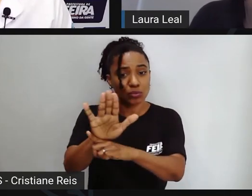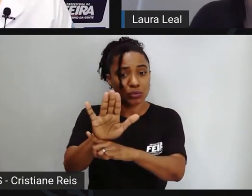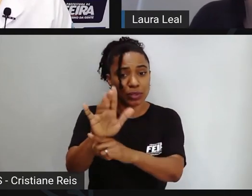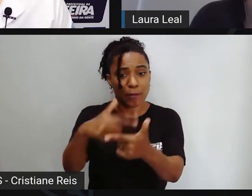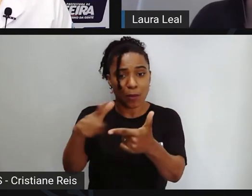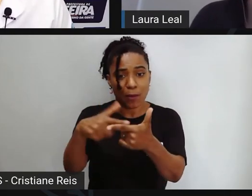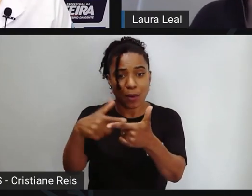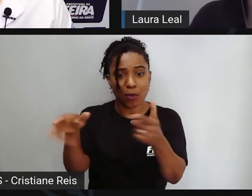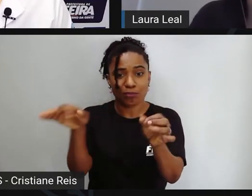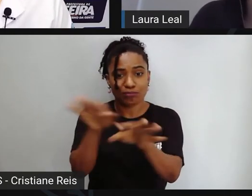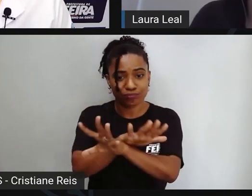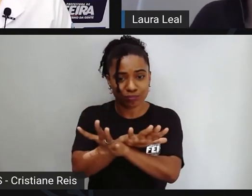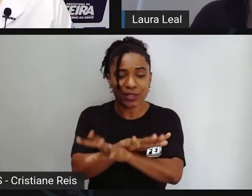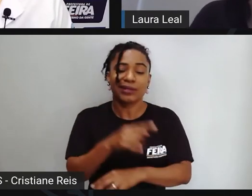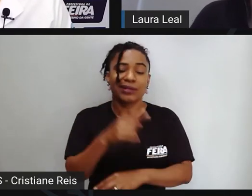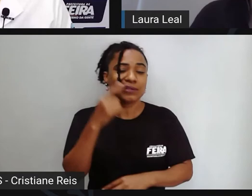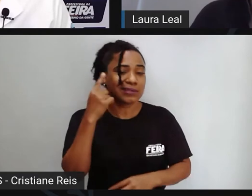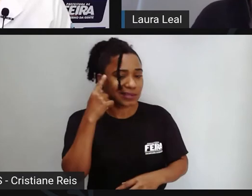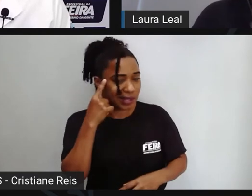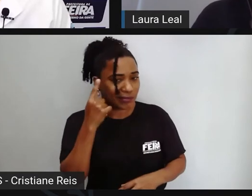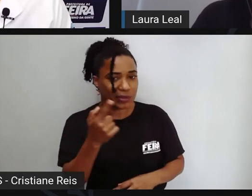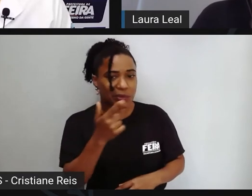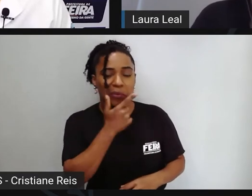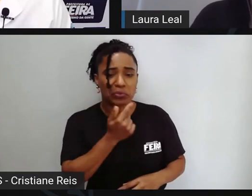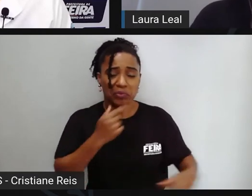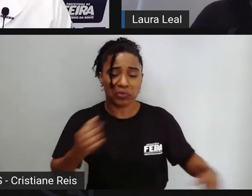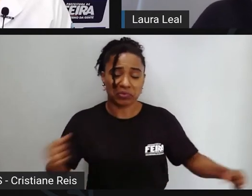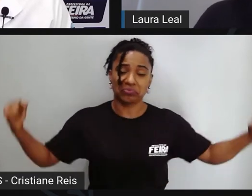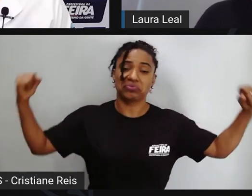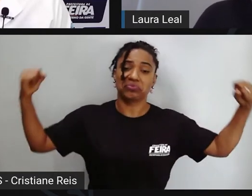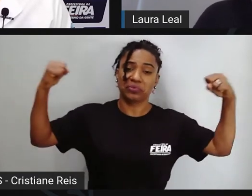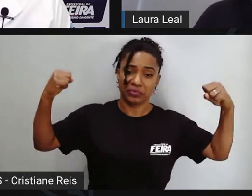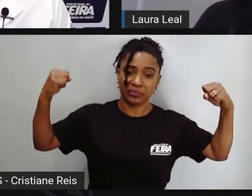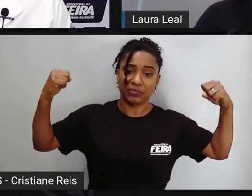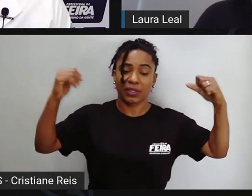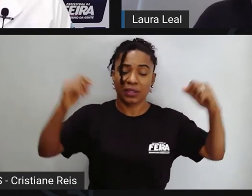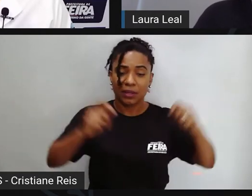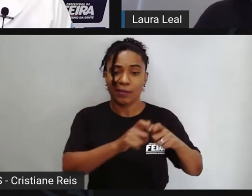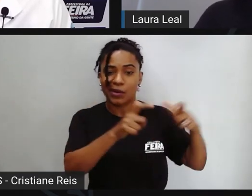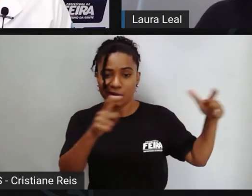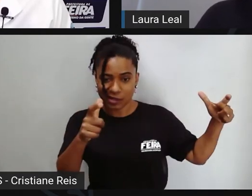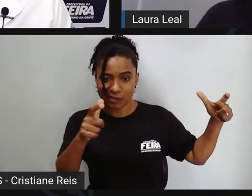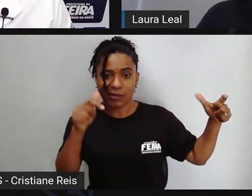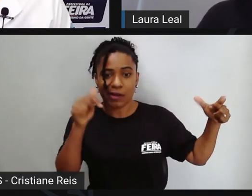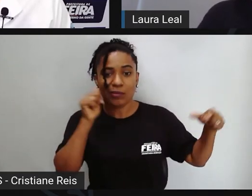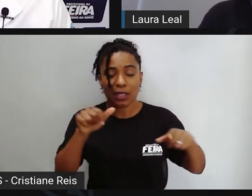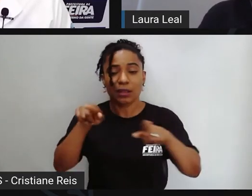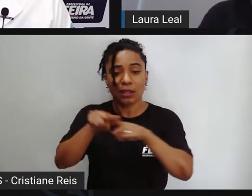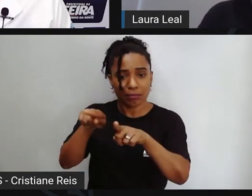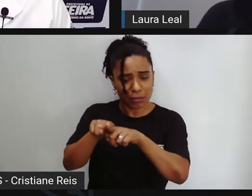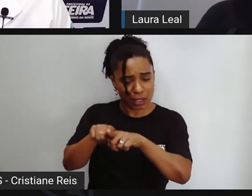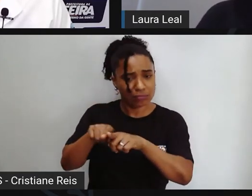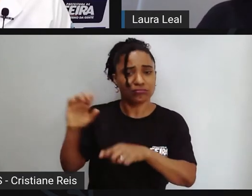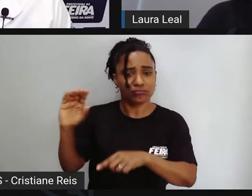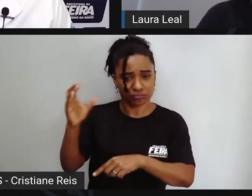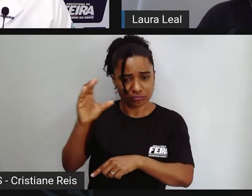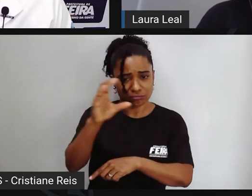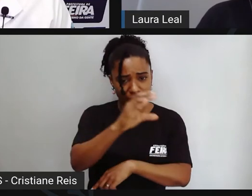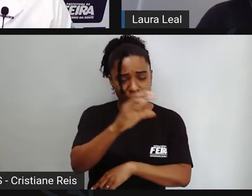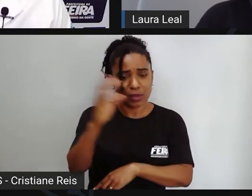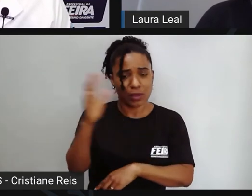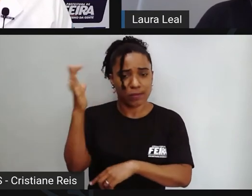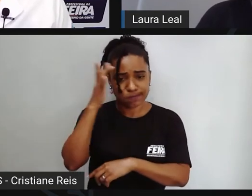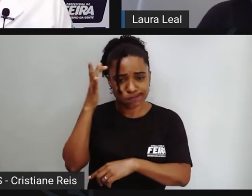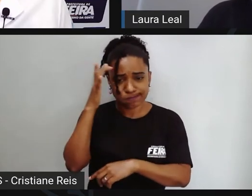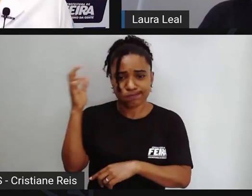homens cientistas, quem está carregando a ciência também são as mulheres, né? E a gente tem liderado projetos que são muito importantes para a